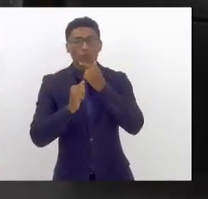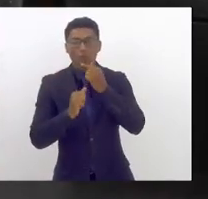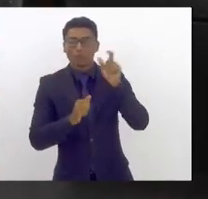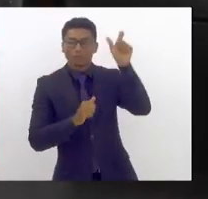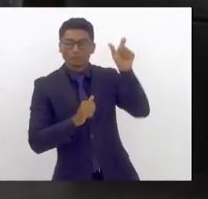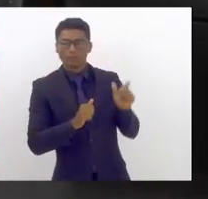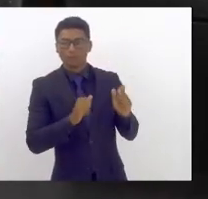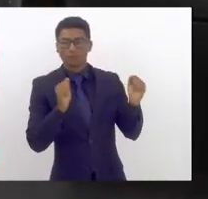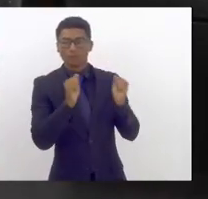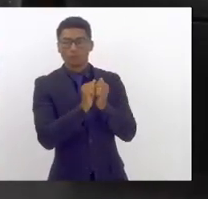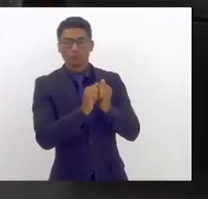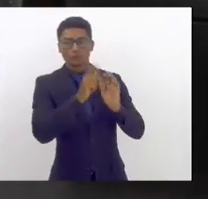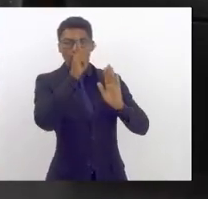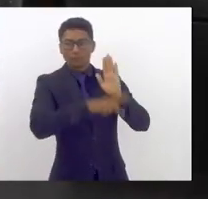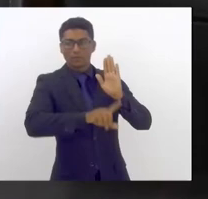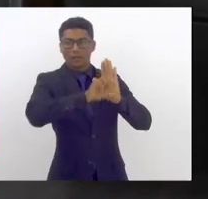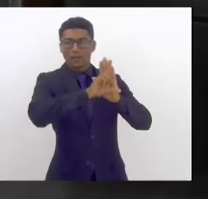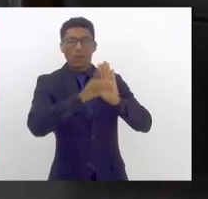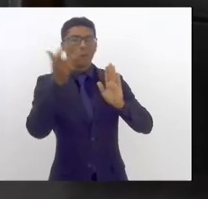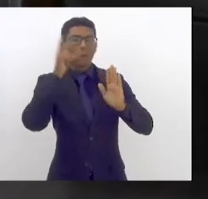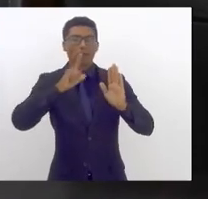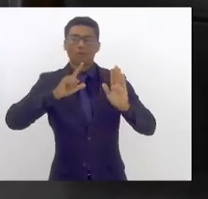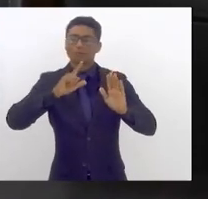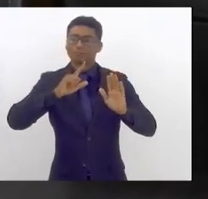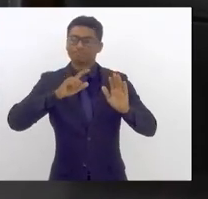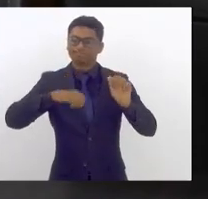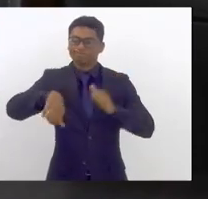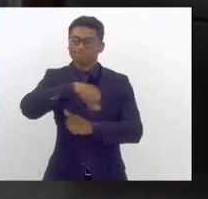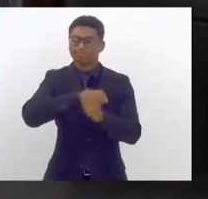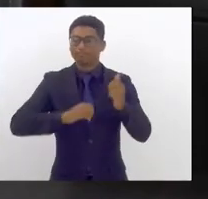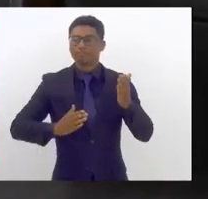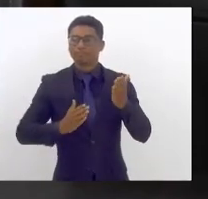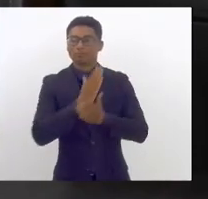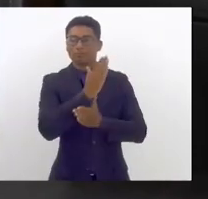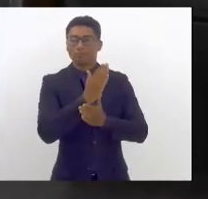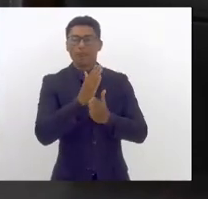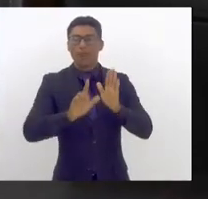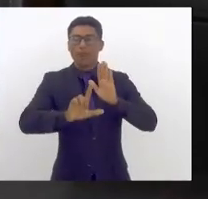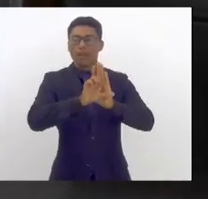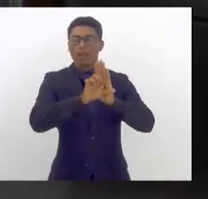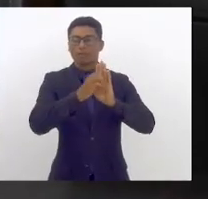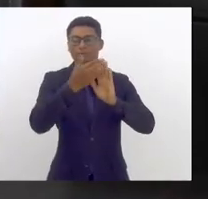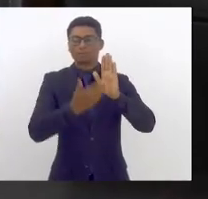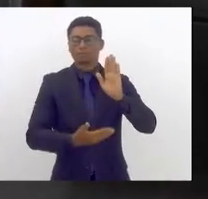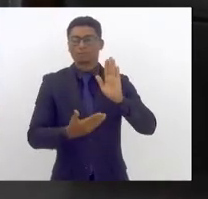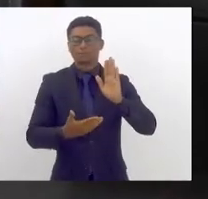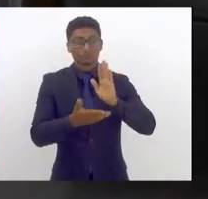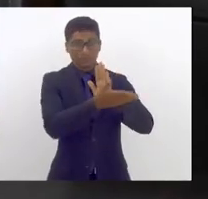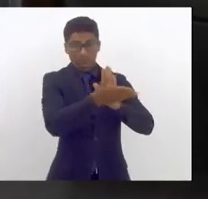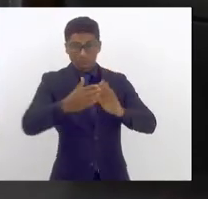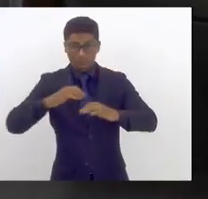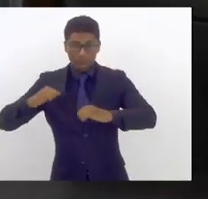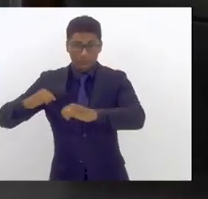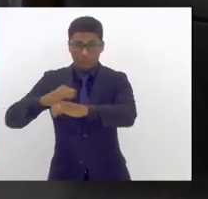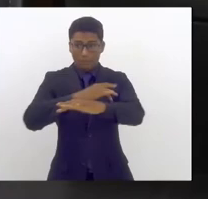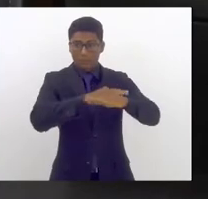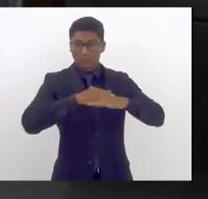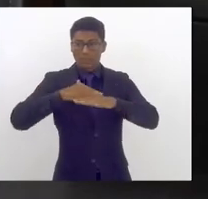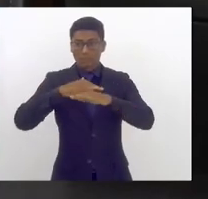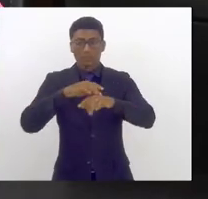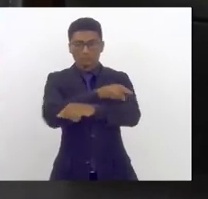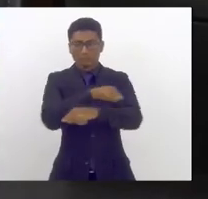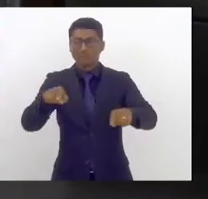esse projeto de lei que hoje é para que os municípios pusessem se regularizar